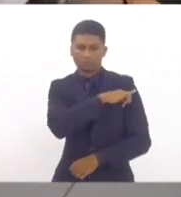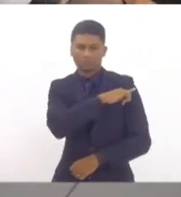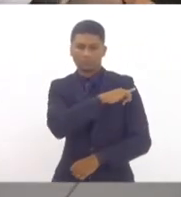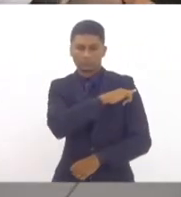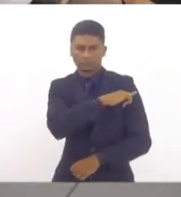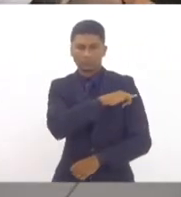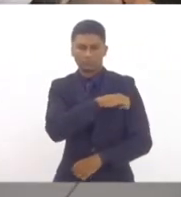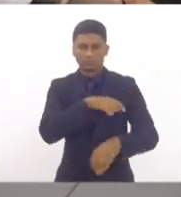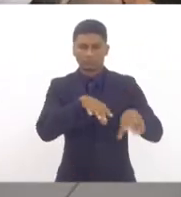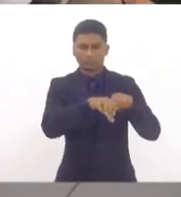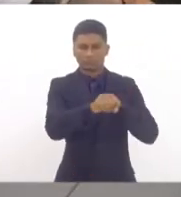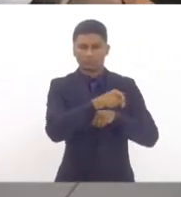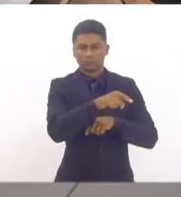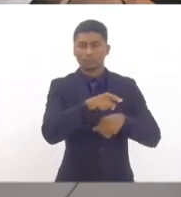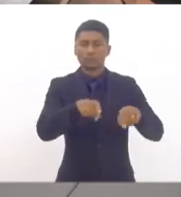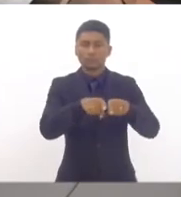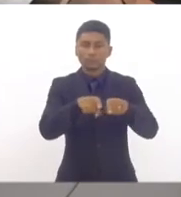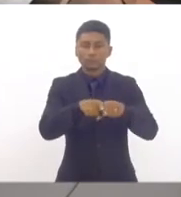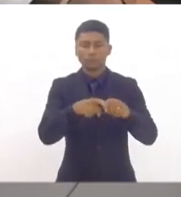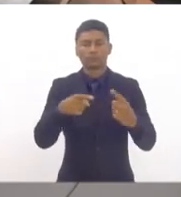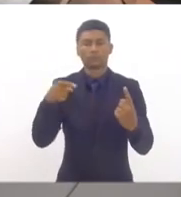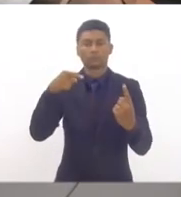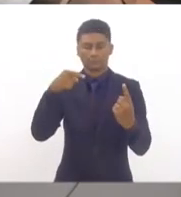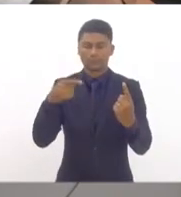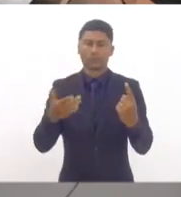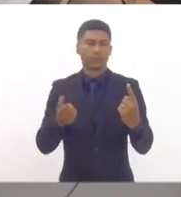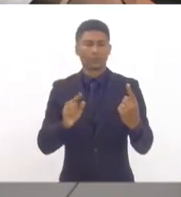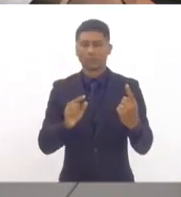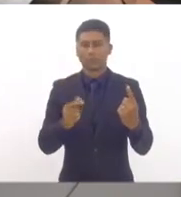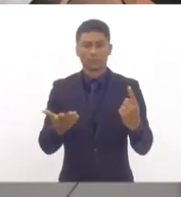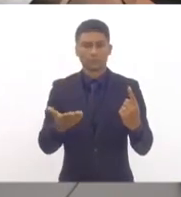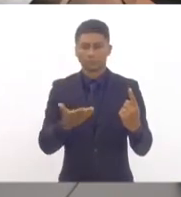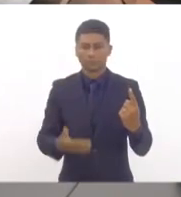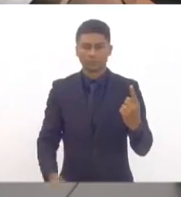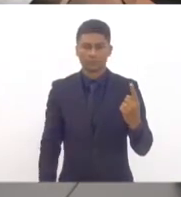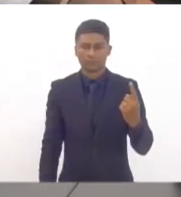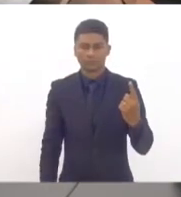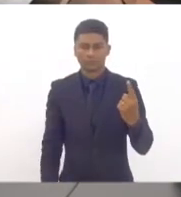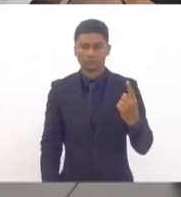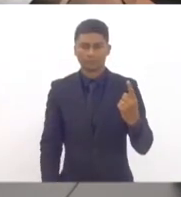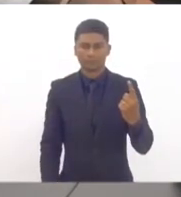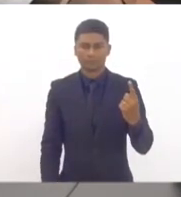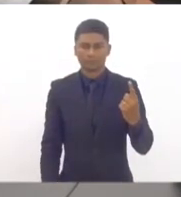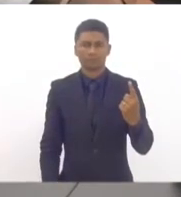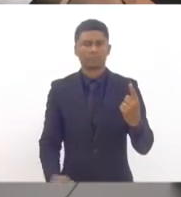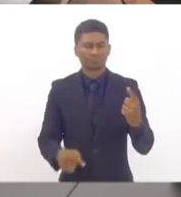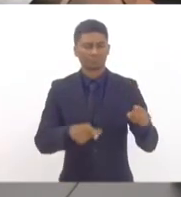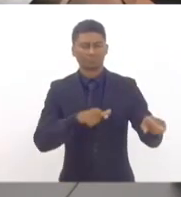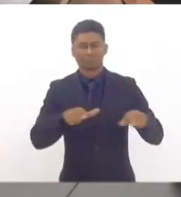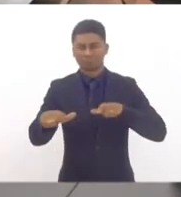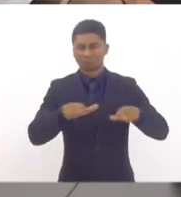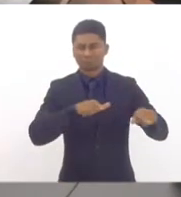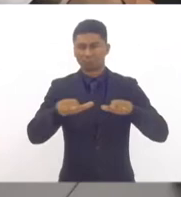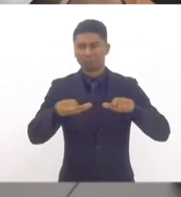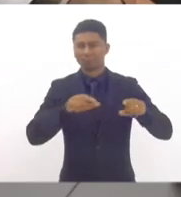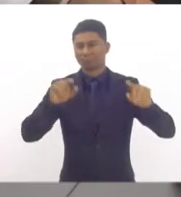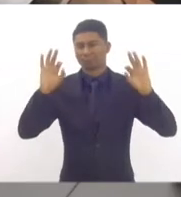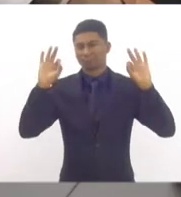de, e principalmente, de estar tendo uma belíssima atuação,